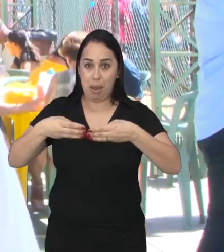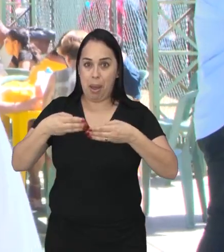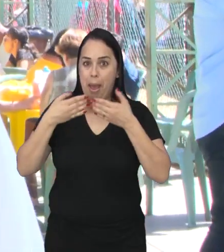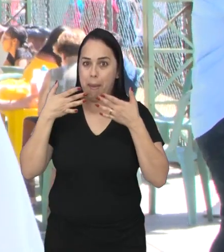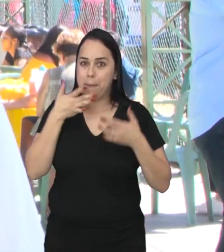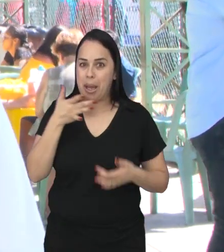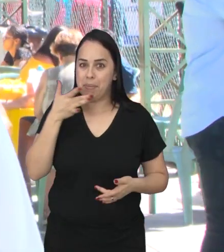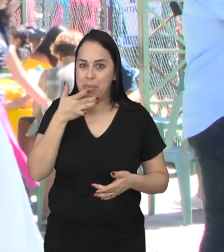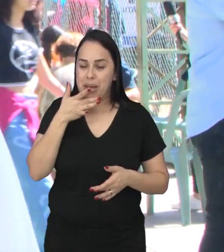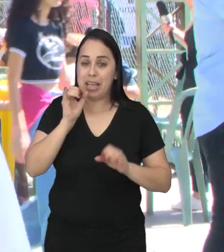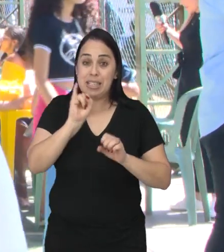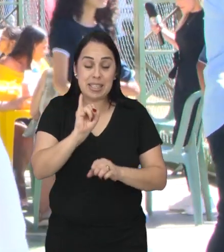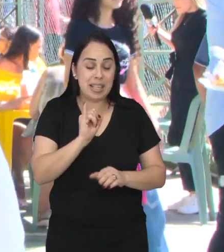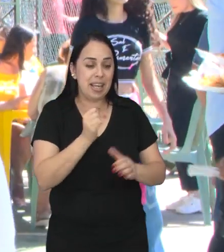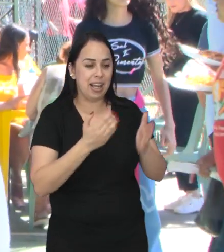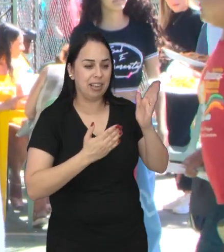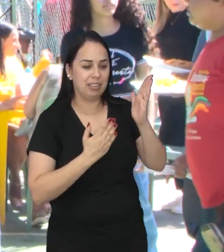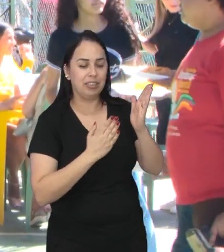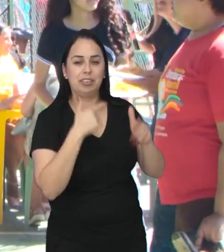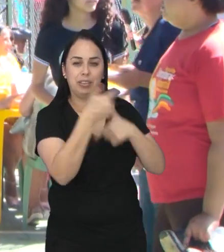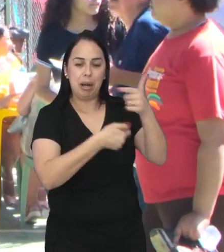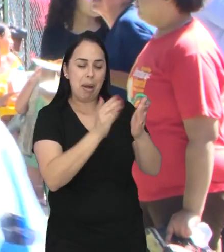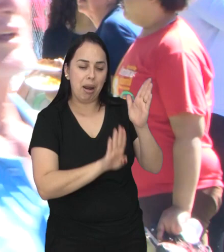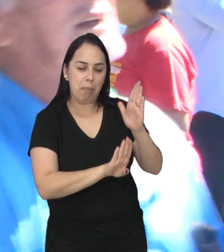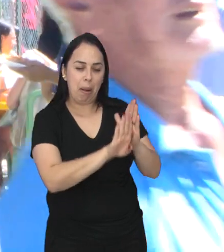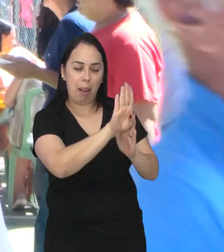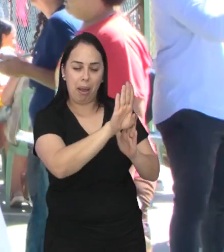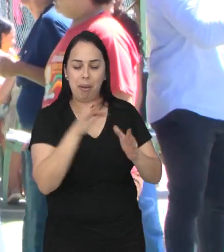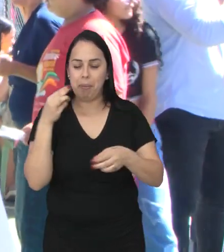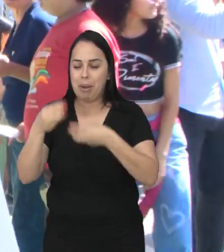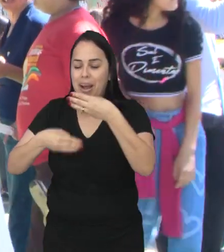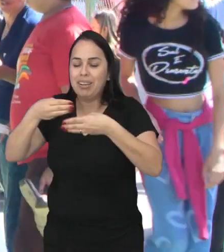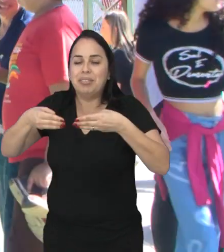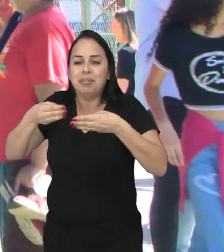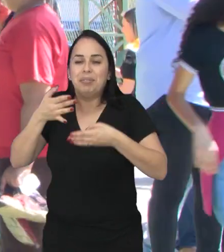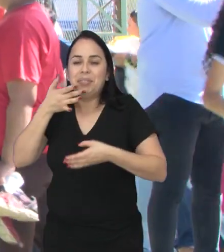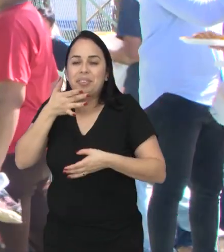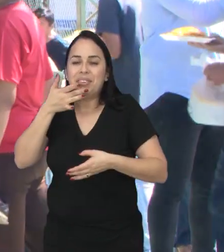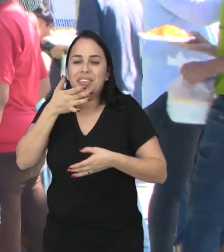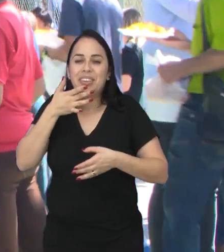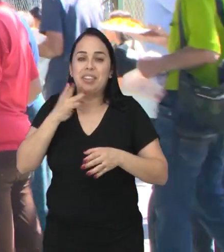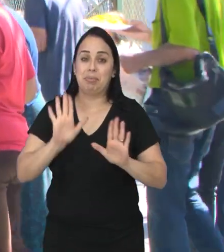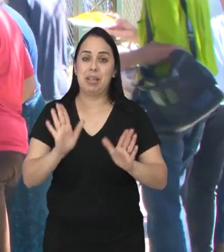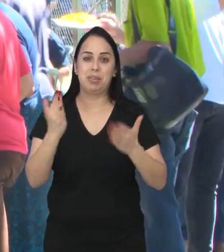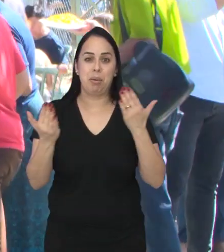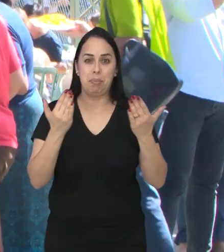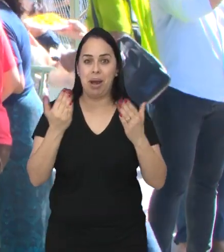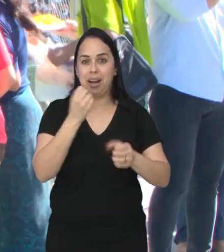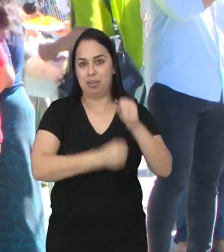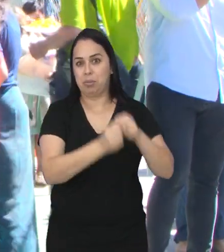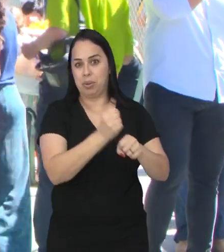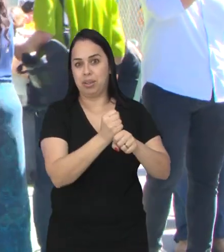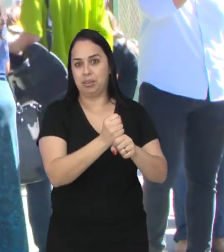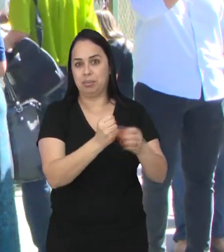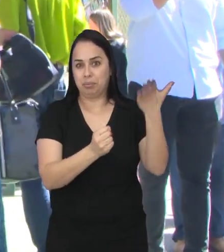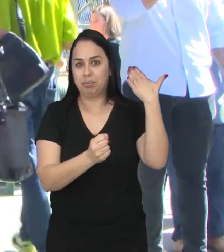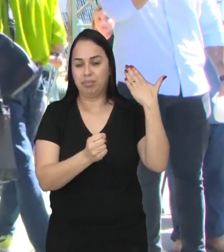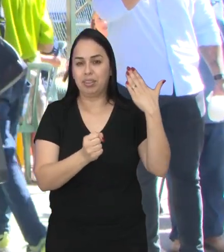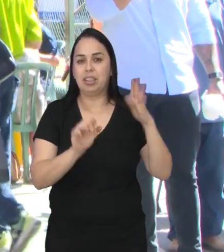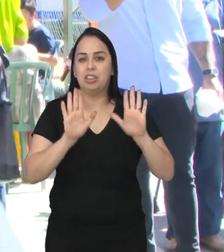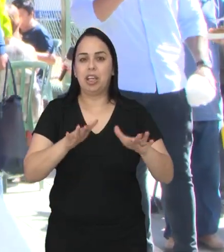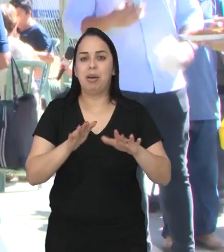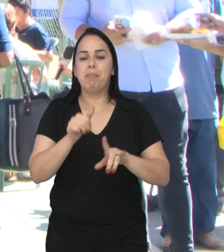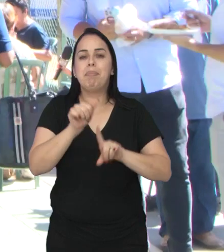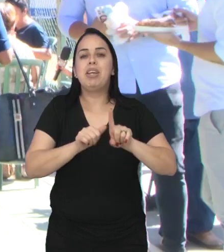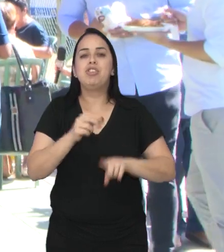macarrão sempre fica melhor quando a gente tem saldo Positivo né na geração de emprego na cidade a gente vem nos últimos 12 meses com o